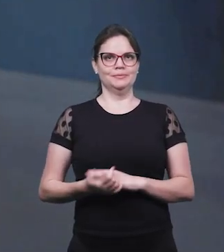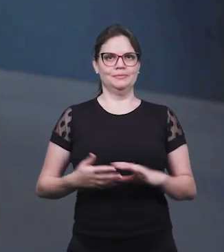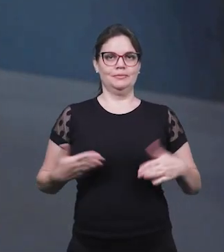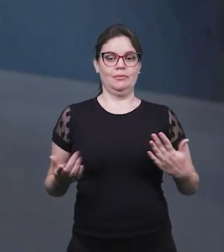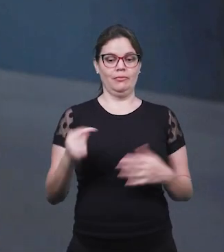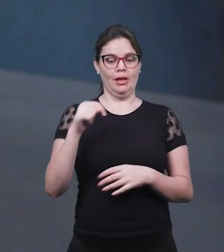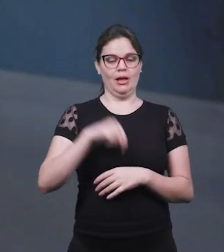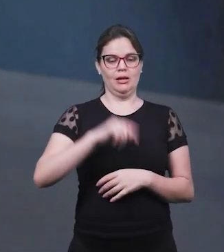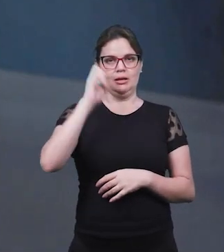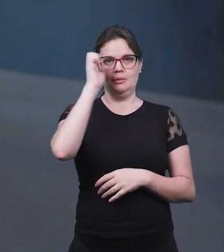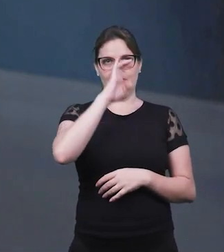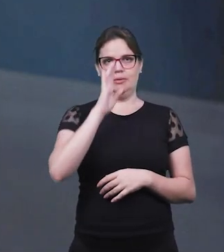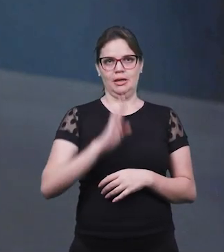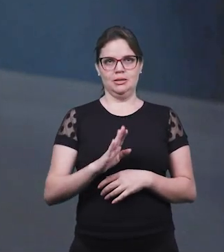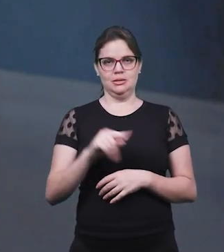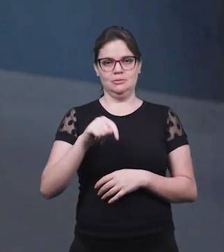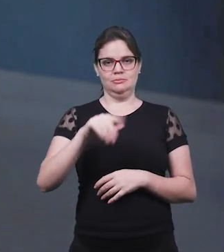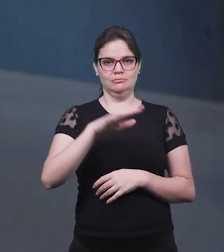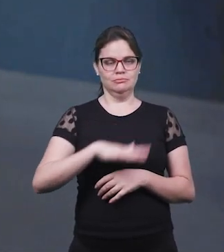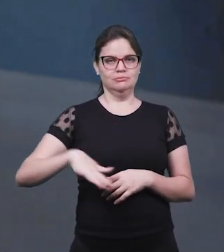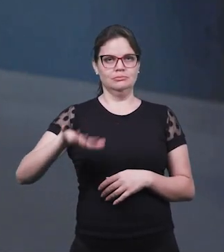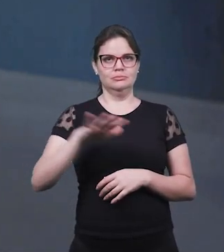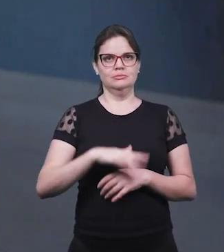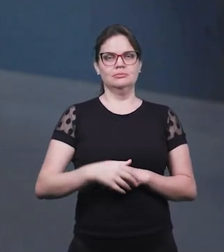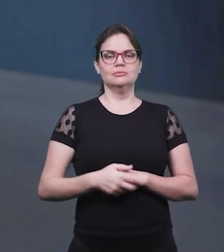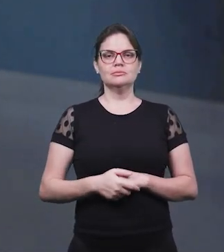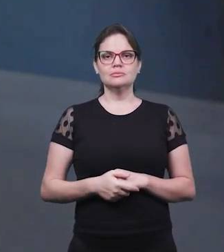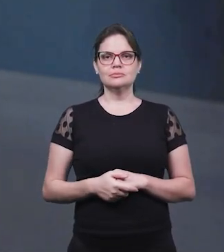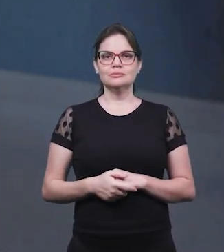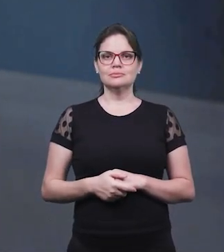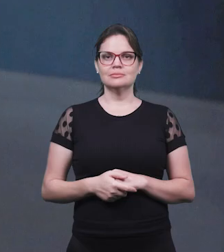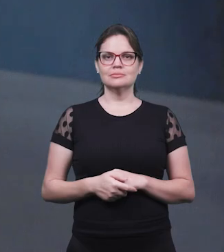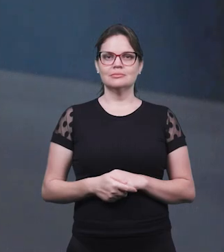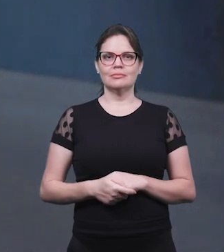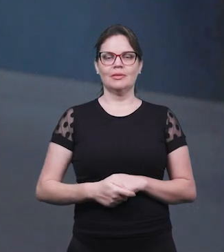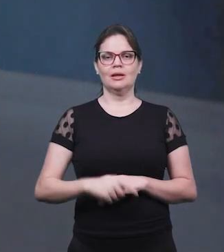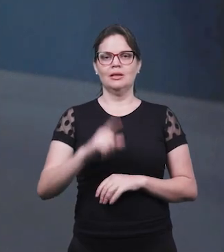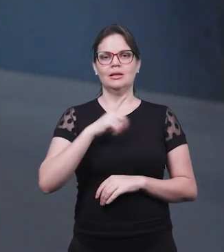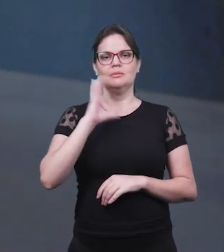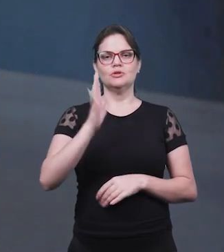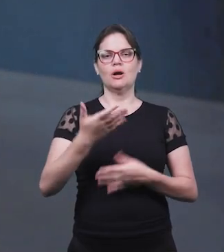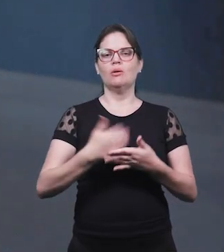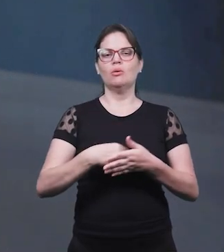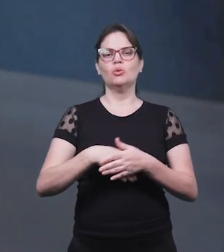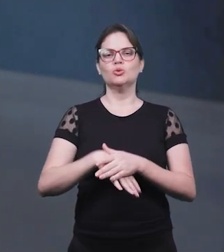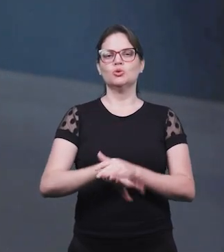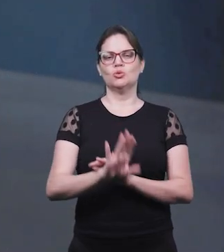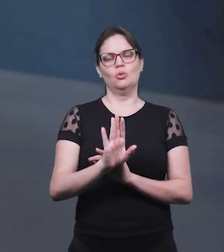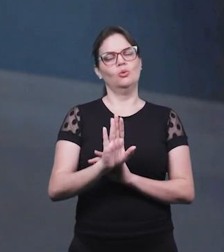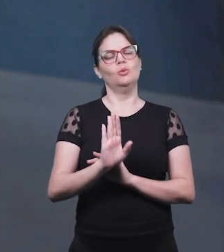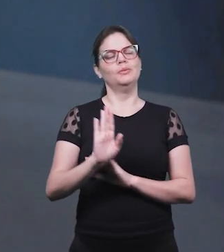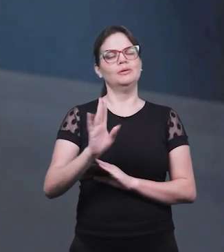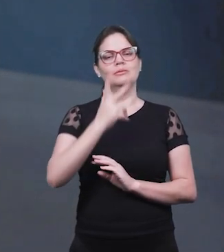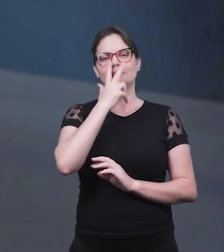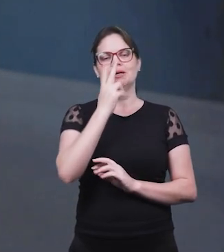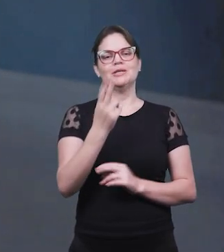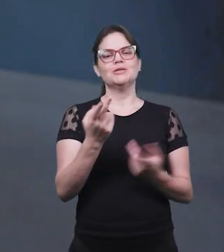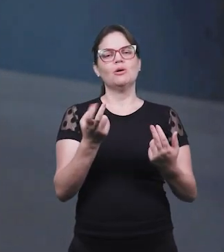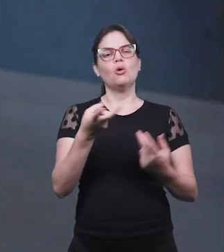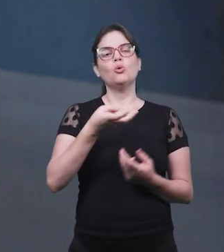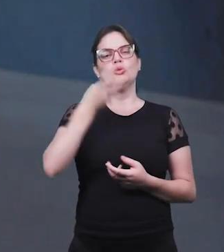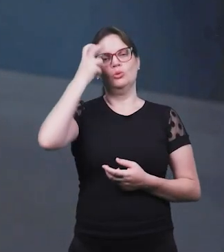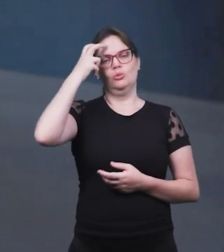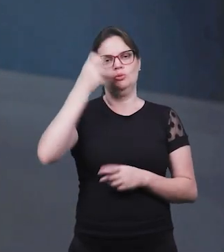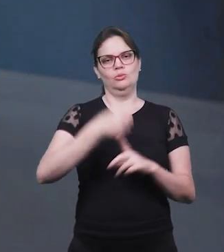Aqui na nossa região, nós temos uma cultura e até uma questão social que